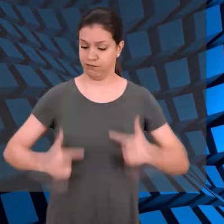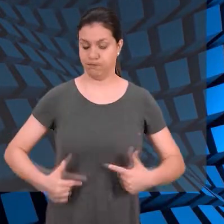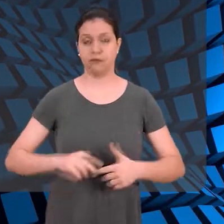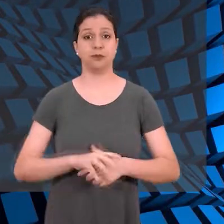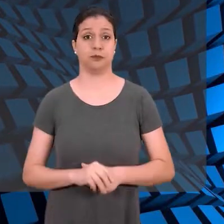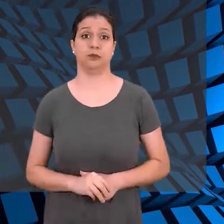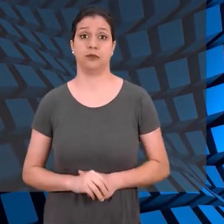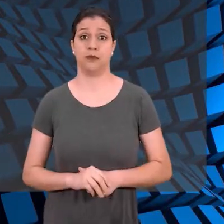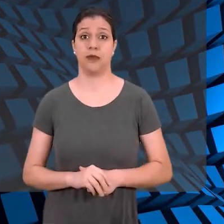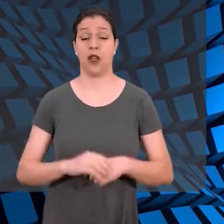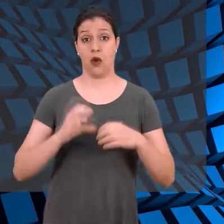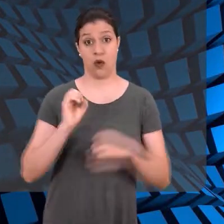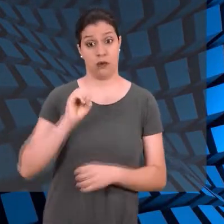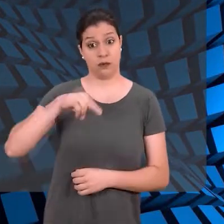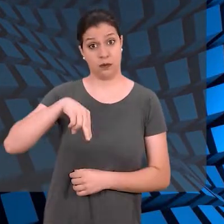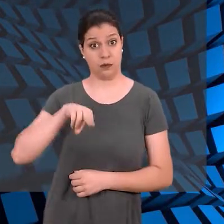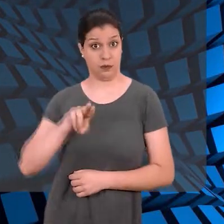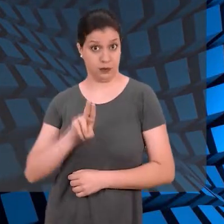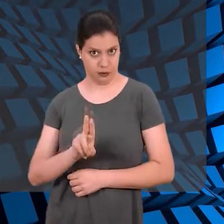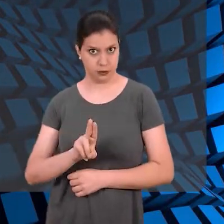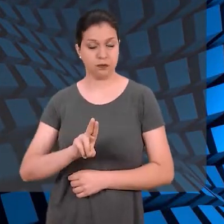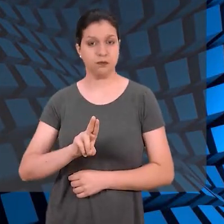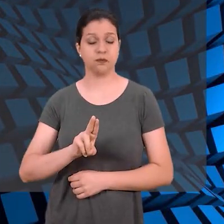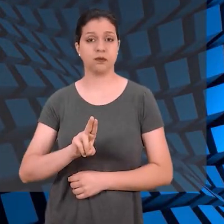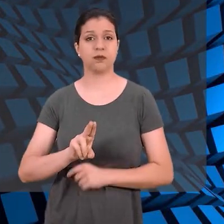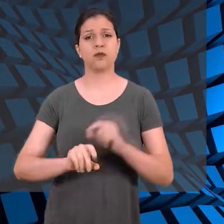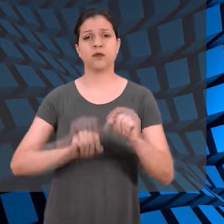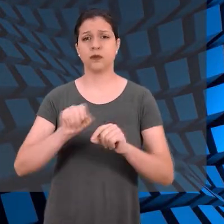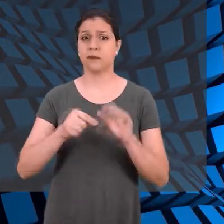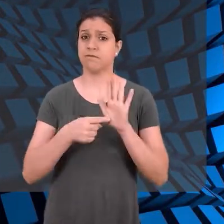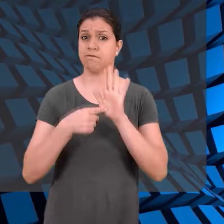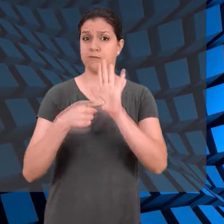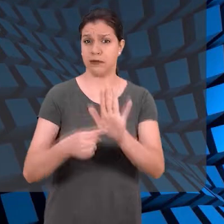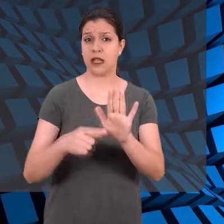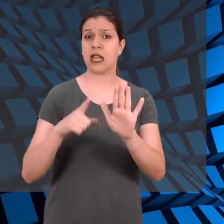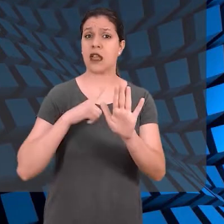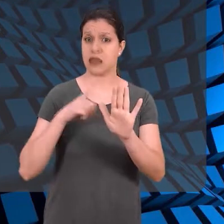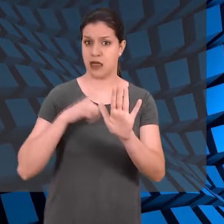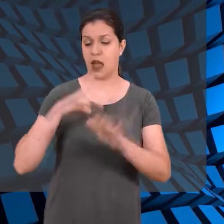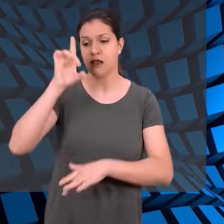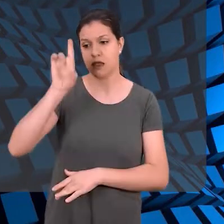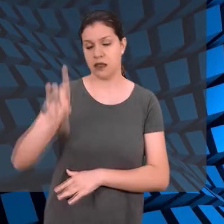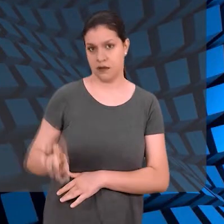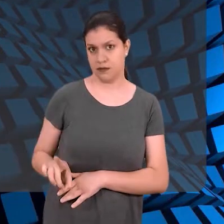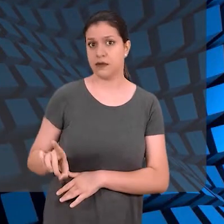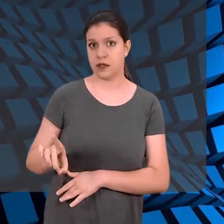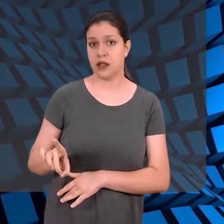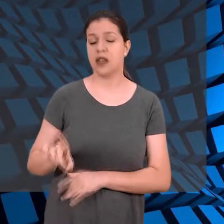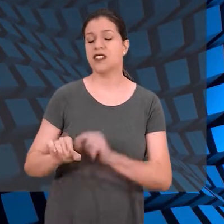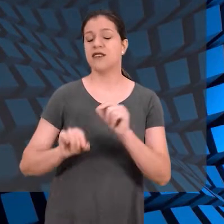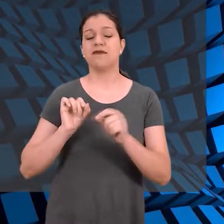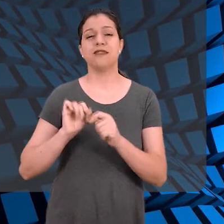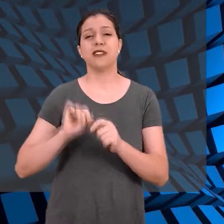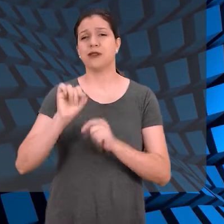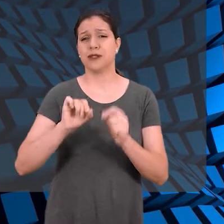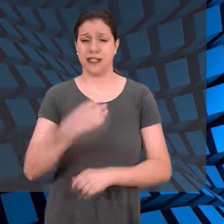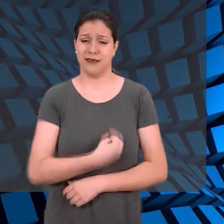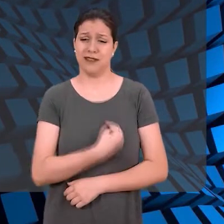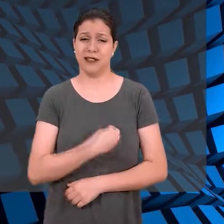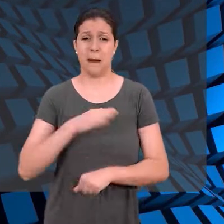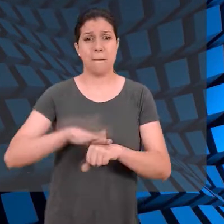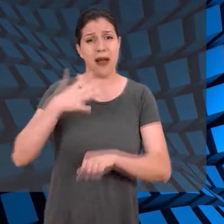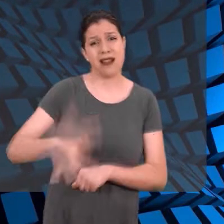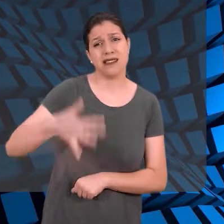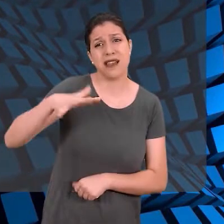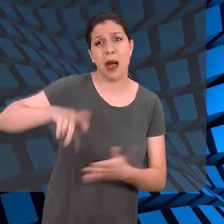deficiência física. A Organização das Nações Unidas, a ONU, revela que ter alguma deficiência aumenta o custo de